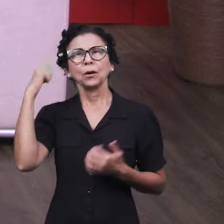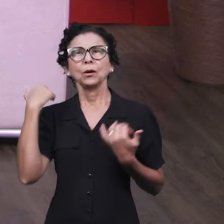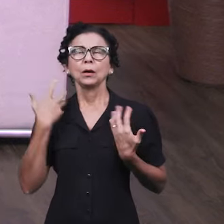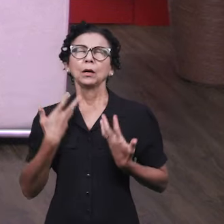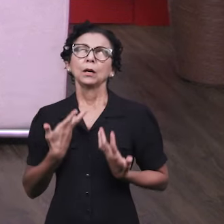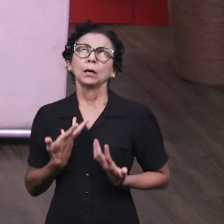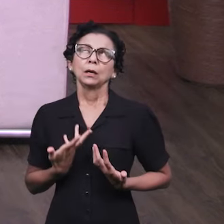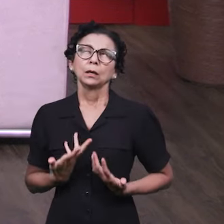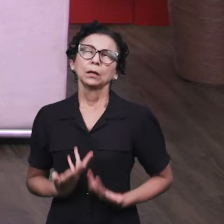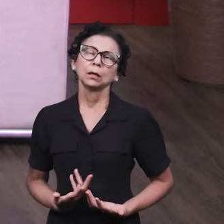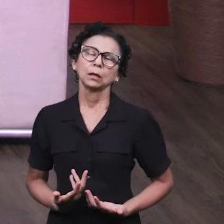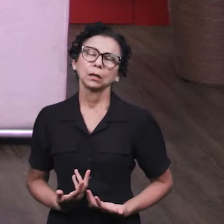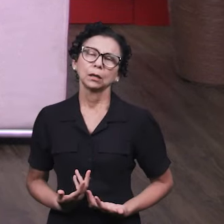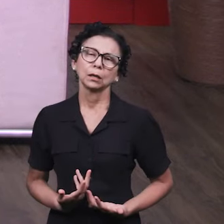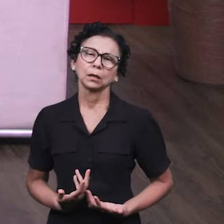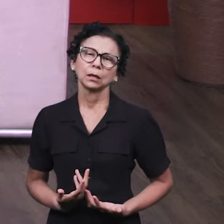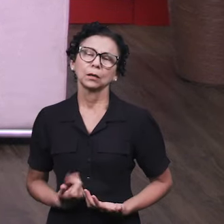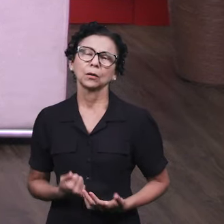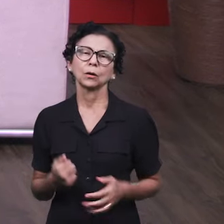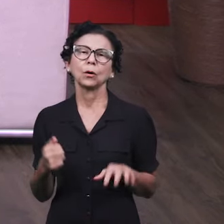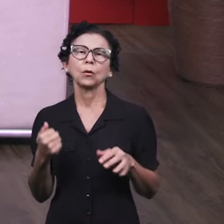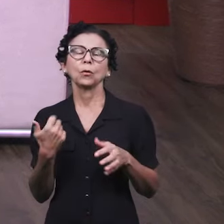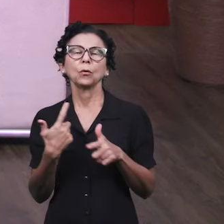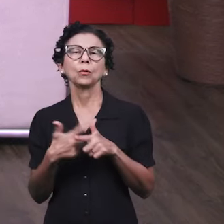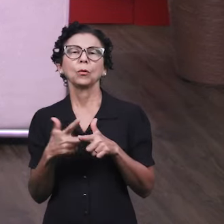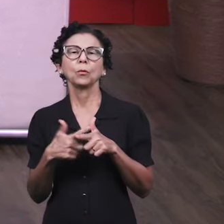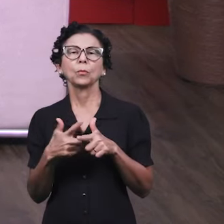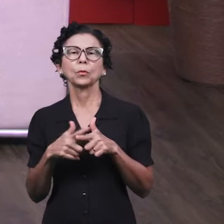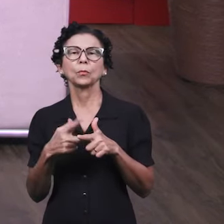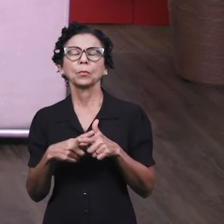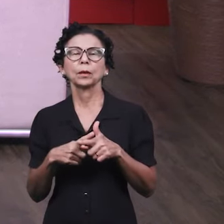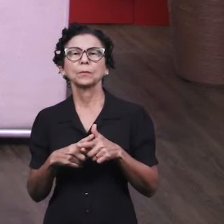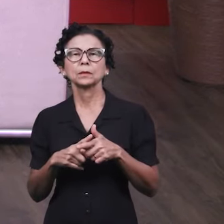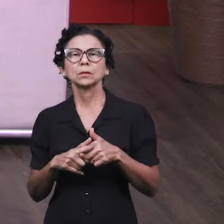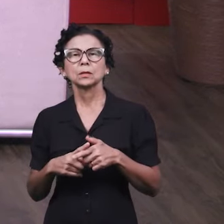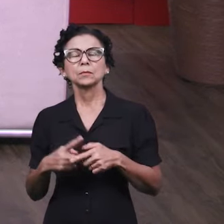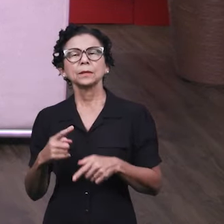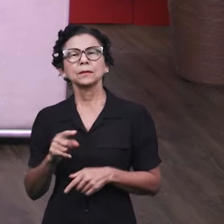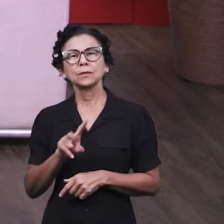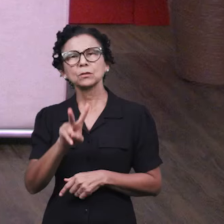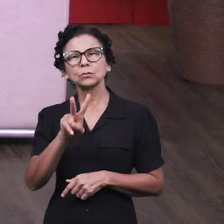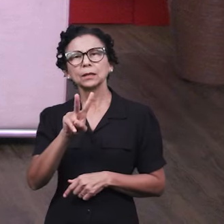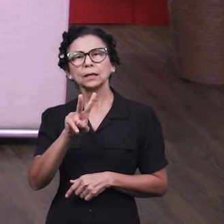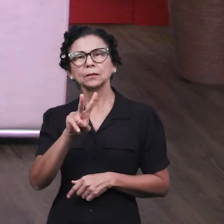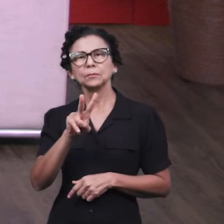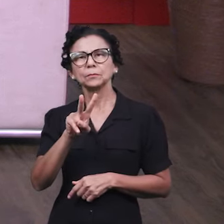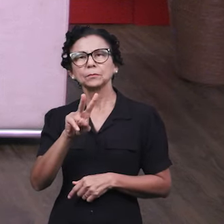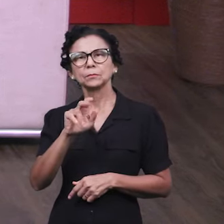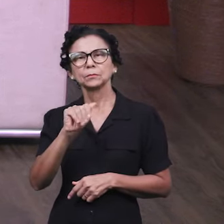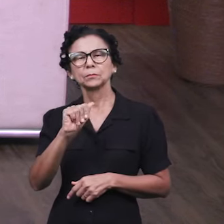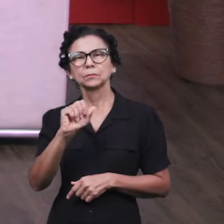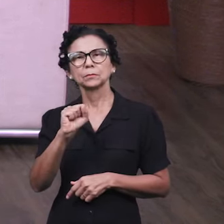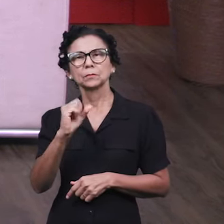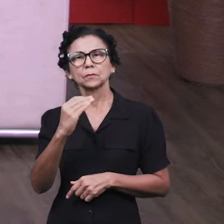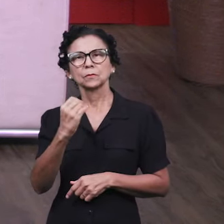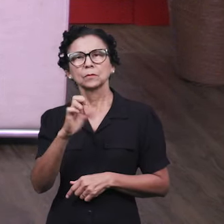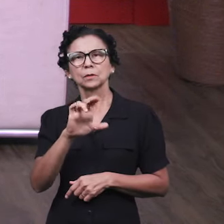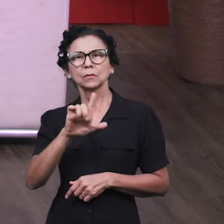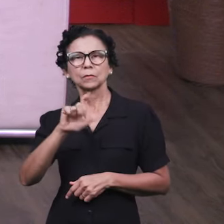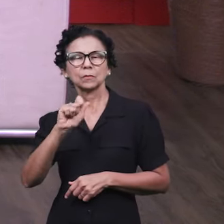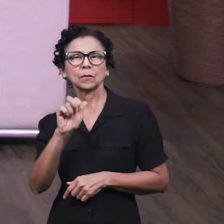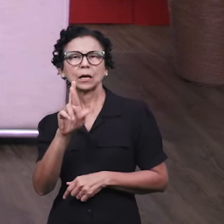problema vascular então nós trouxemos esse esse assunto aqui hoje foi dica dos nossos telespectadores E a Micaela que é